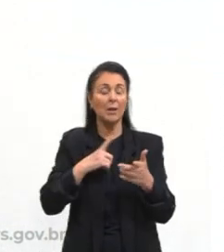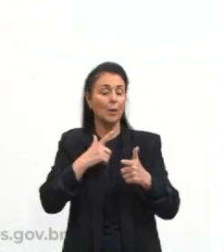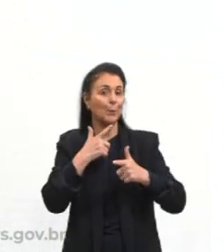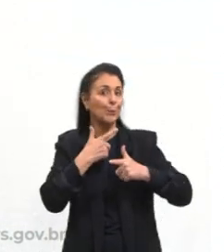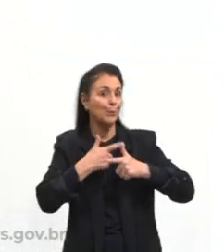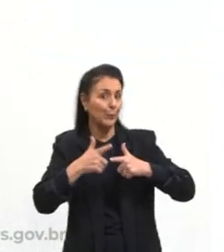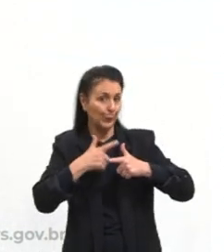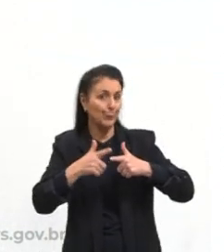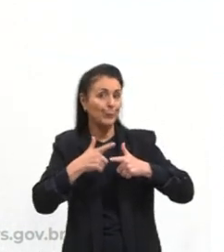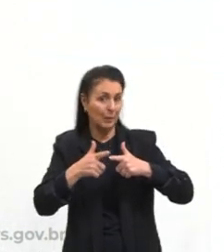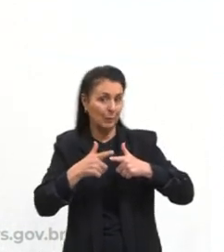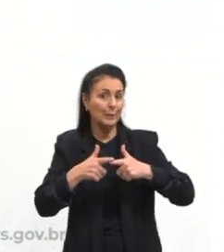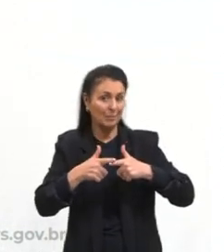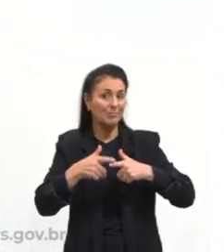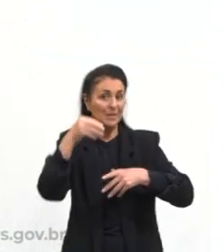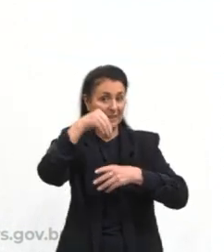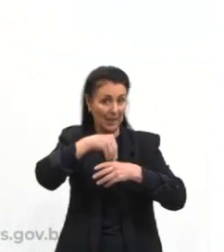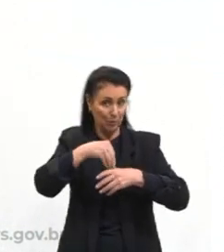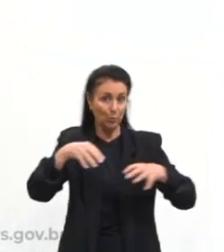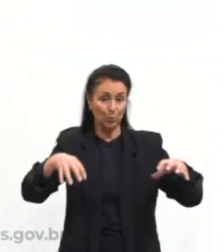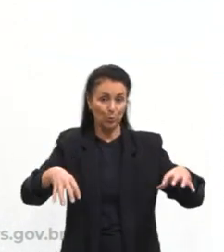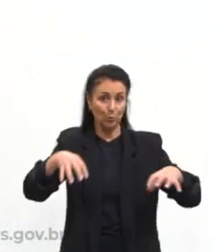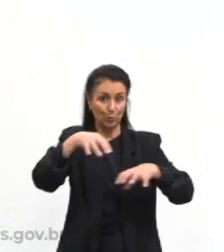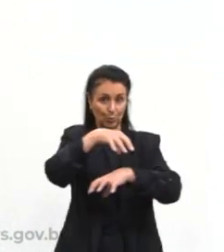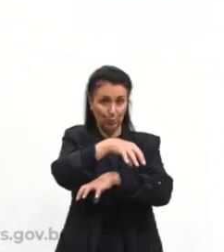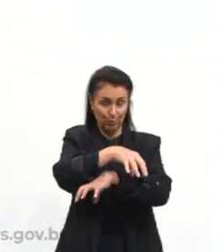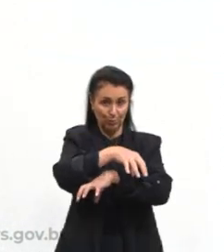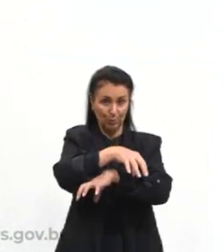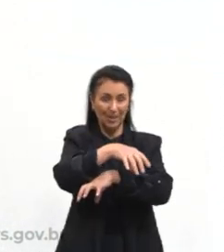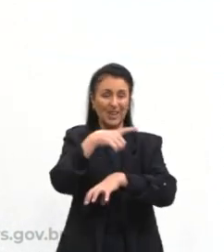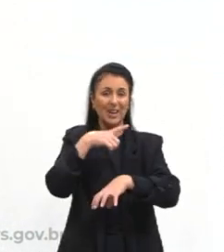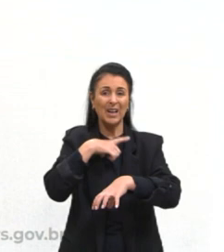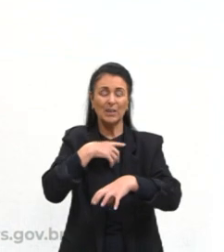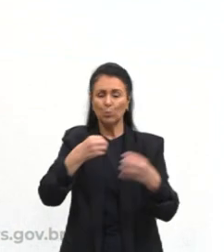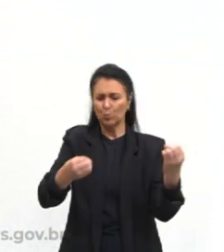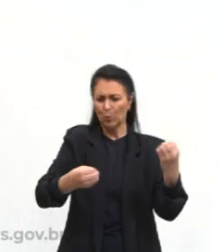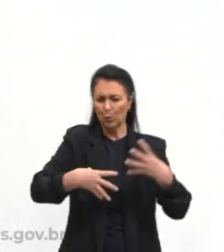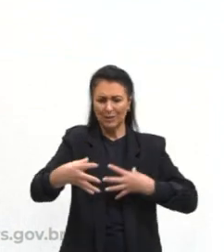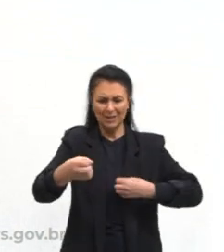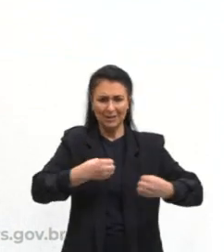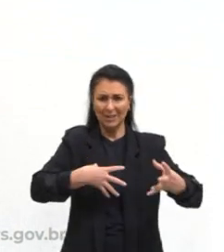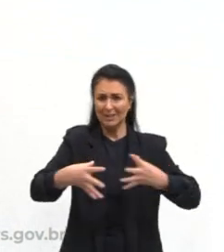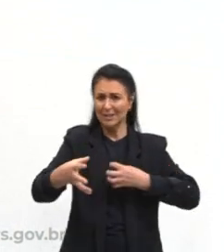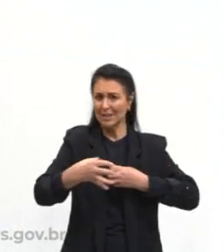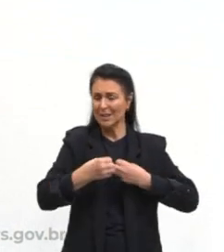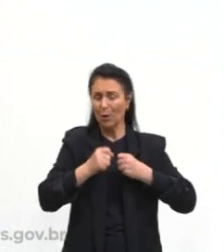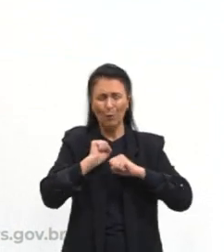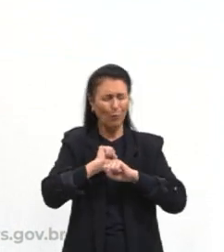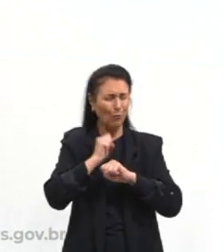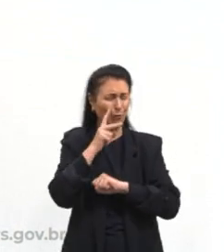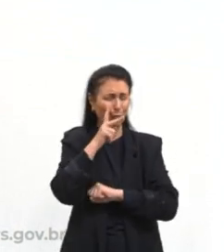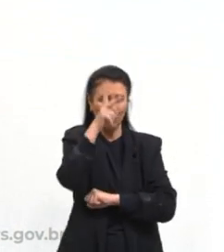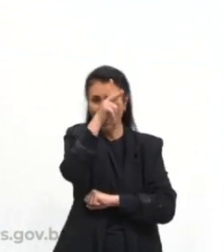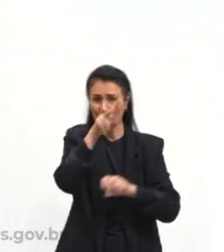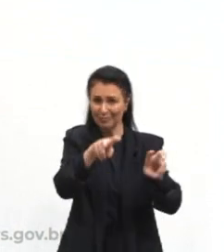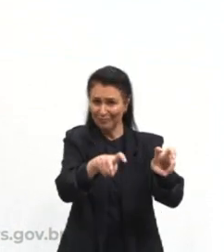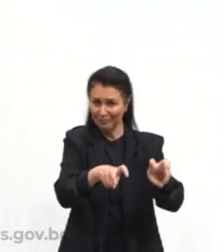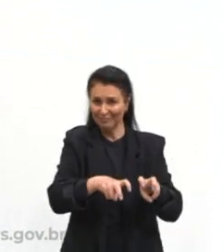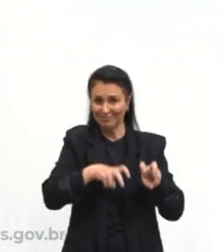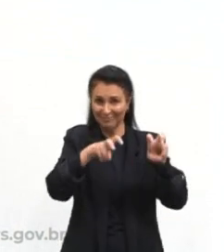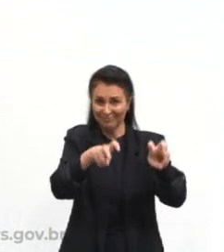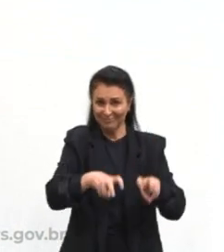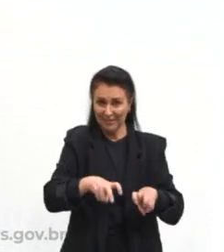relacionados aos errado hoje nós temos então a conceder tratada ou centrada na actividade agrícola está agonizando até hoje o a